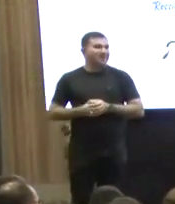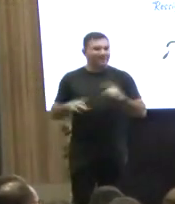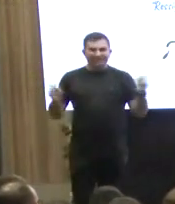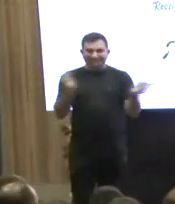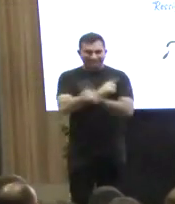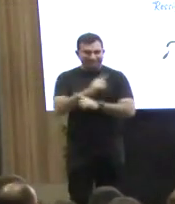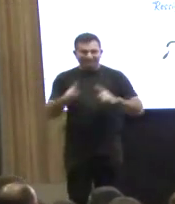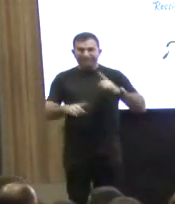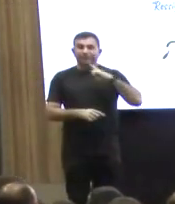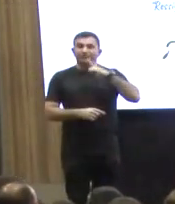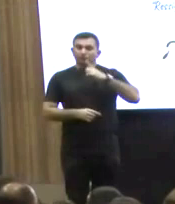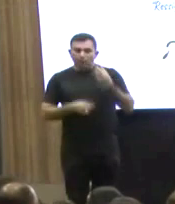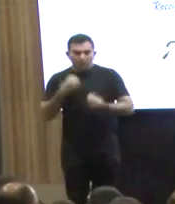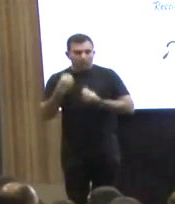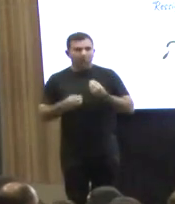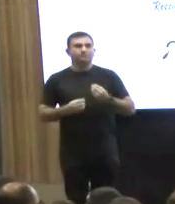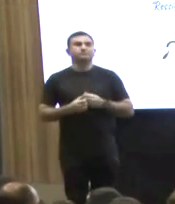Né?